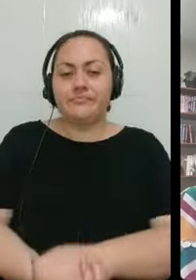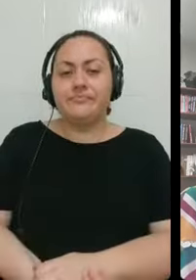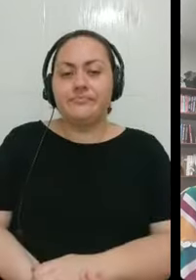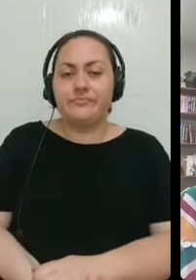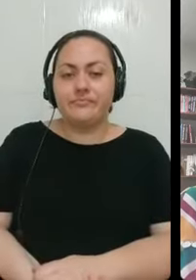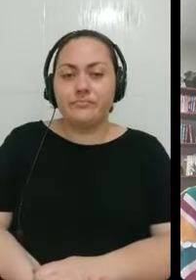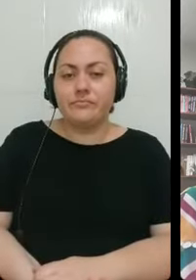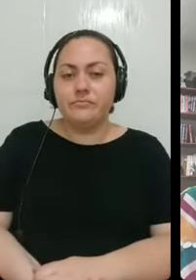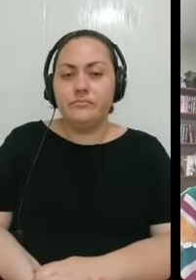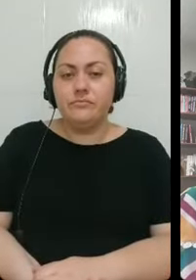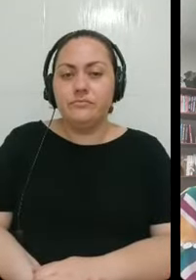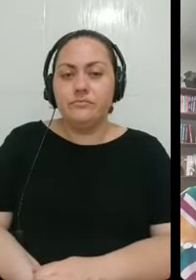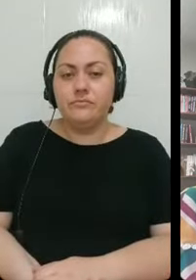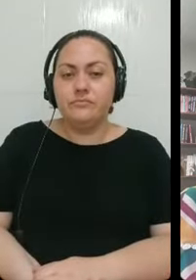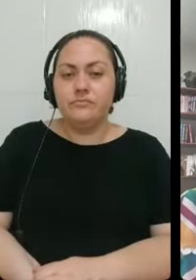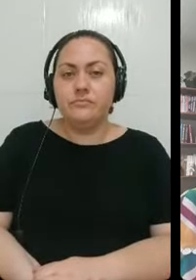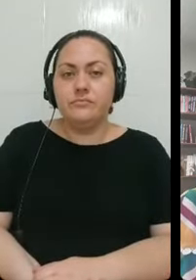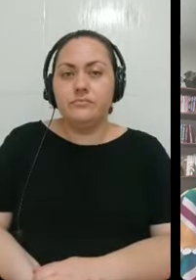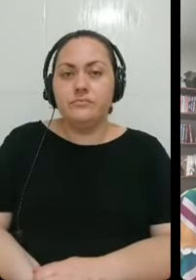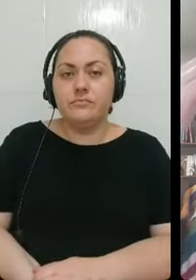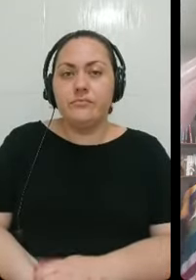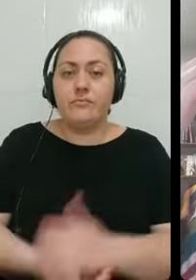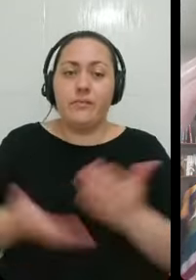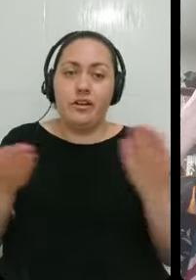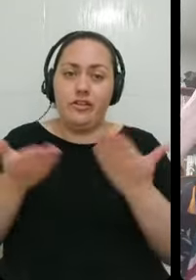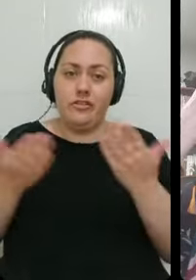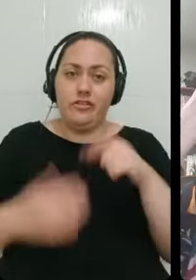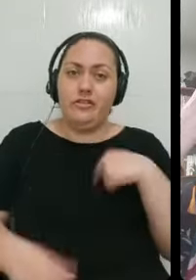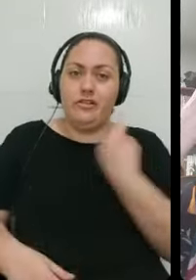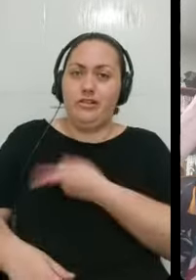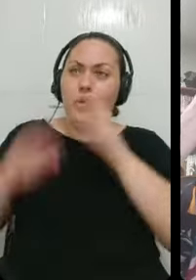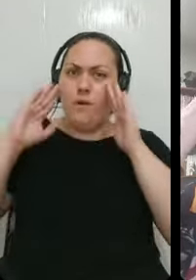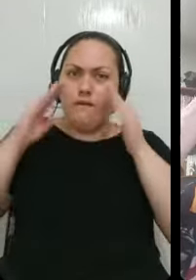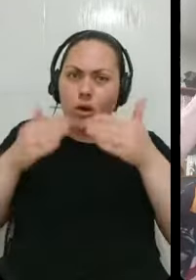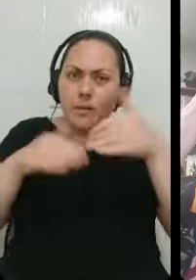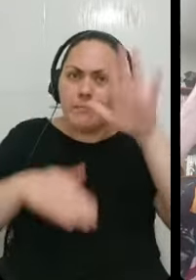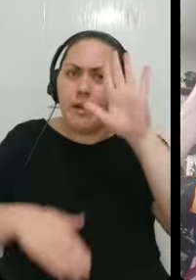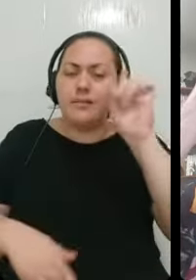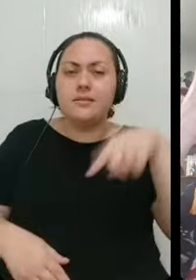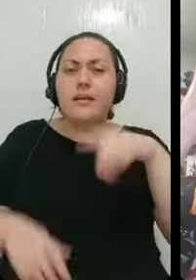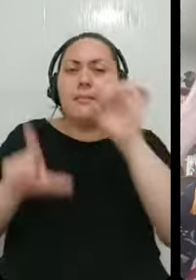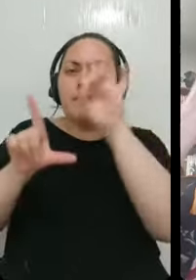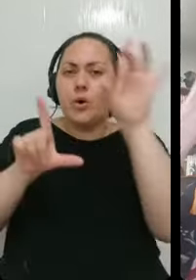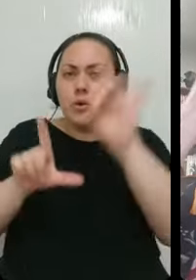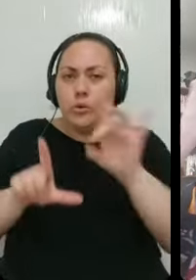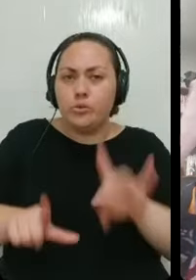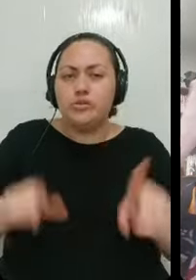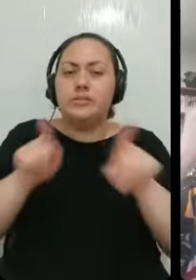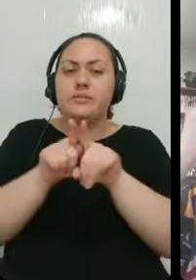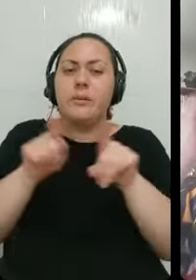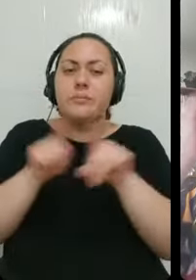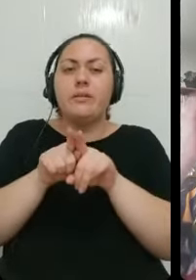essa a questão, né, agora como a gente está focado mais nos posts, nos reels, né,